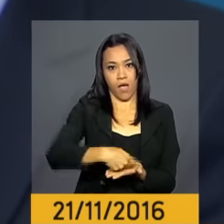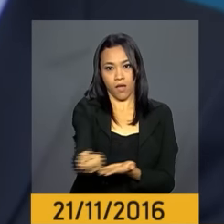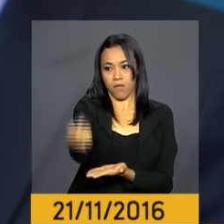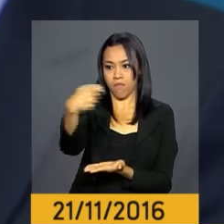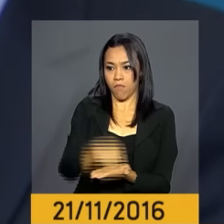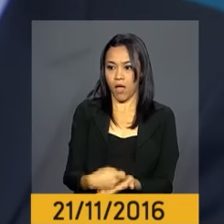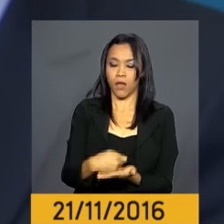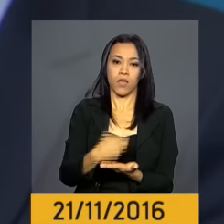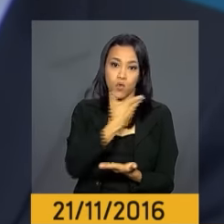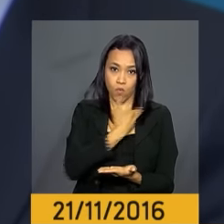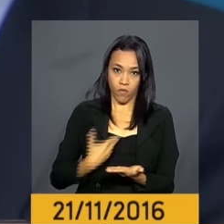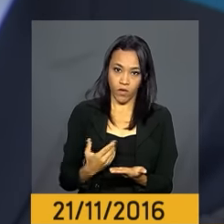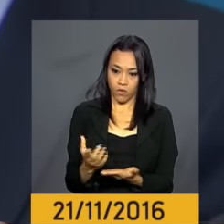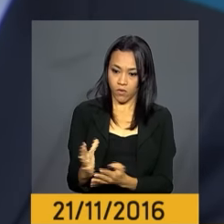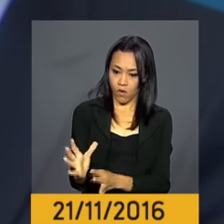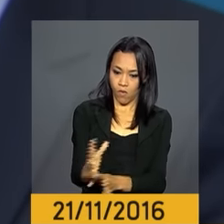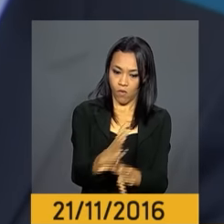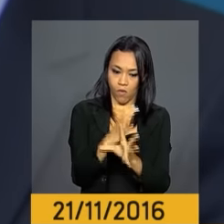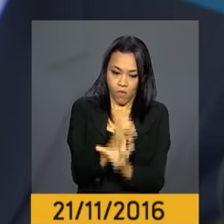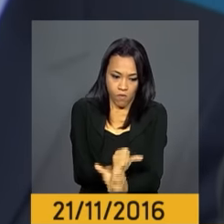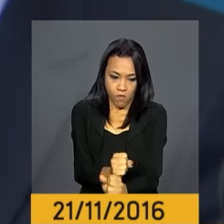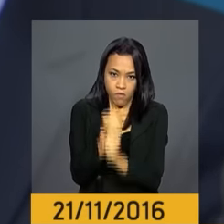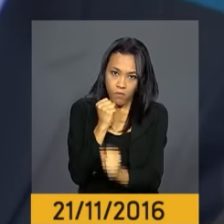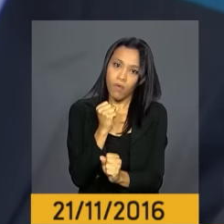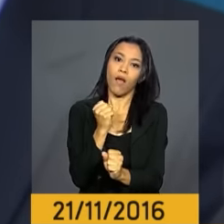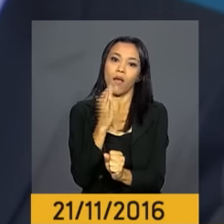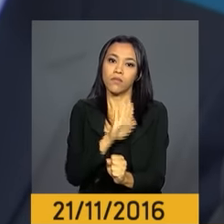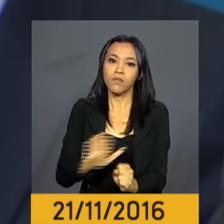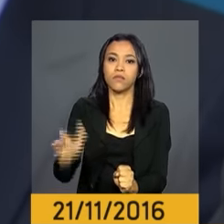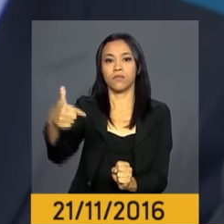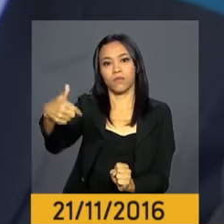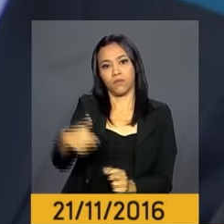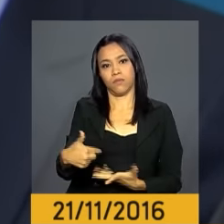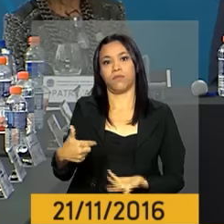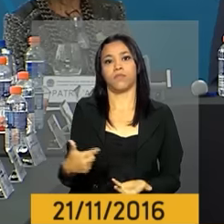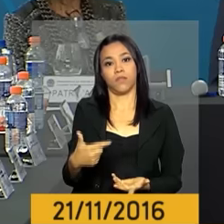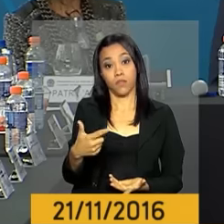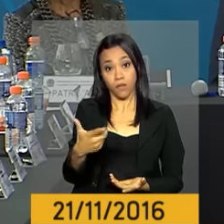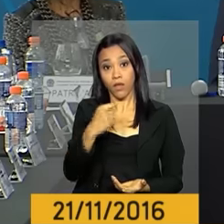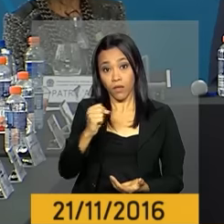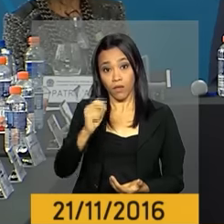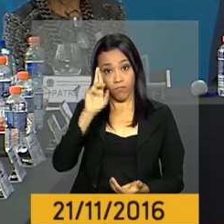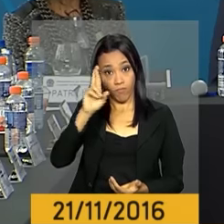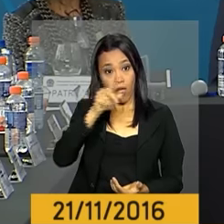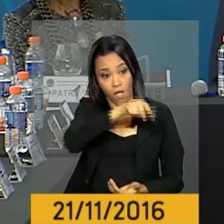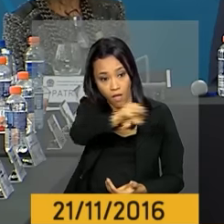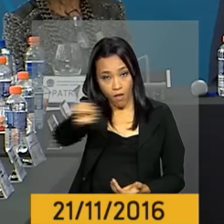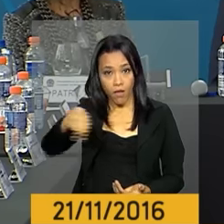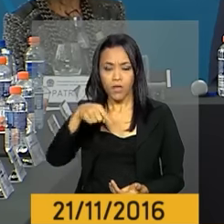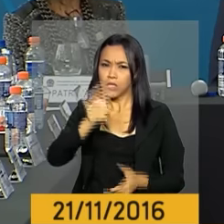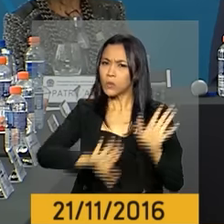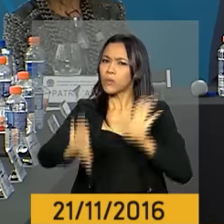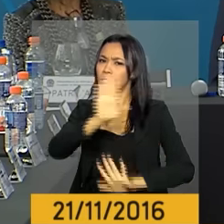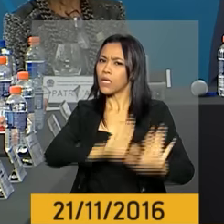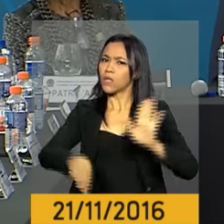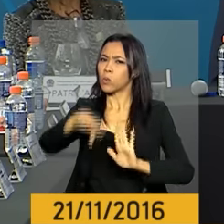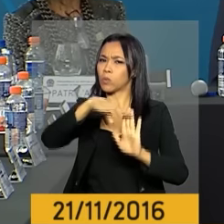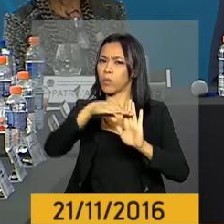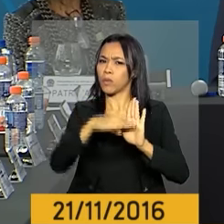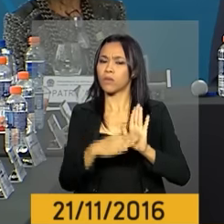assim que você transforma a contribuição privada em dinheiro público. Então, é preciso tomar muito cuidado com os